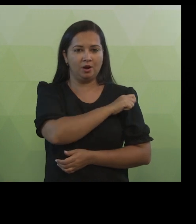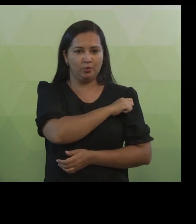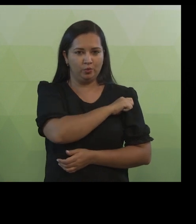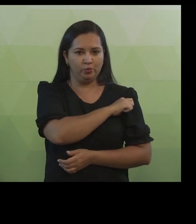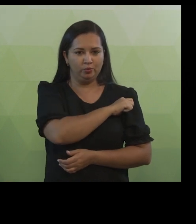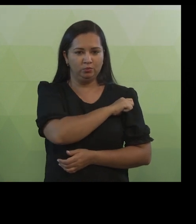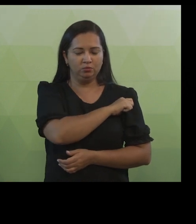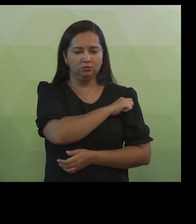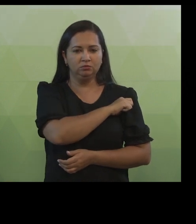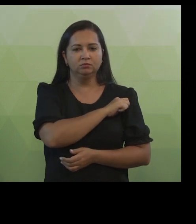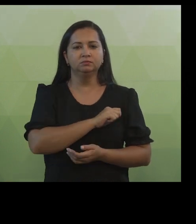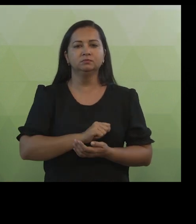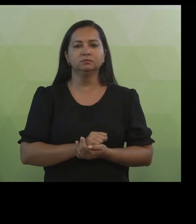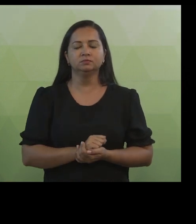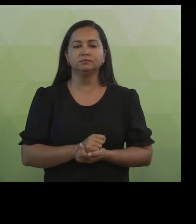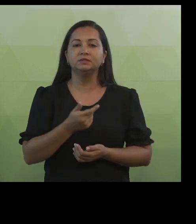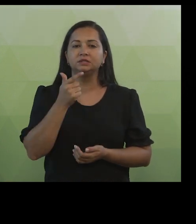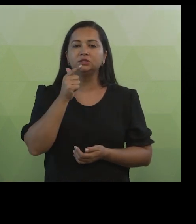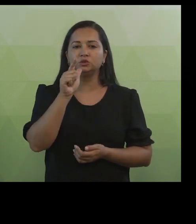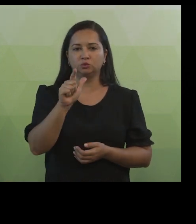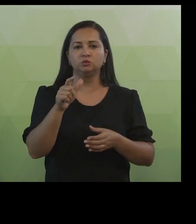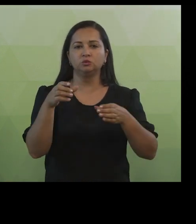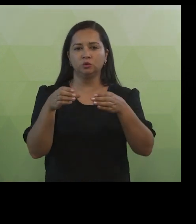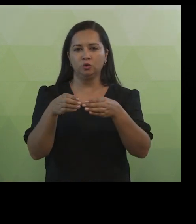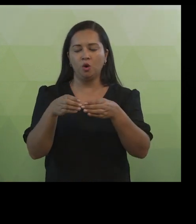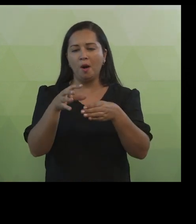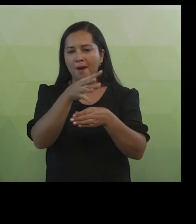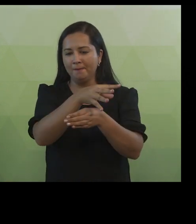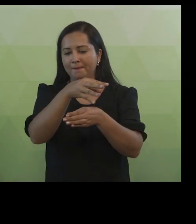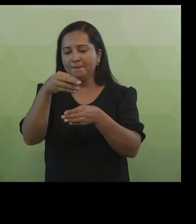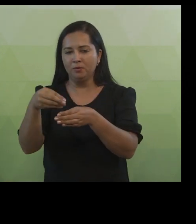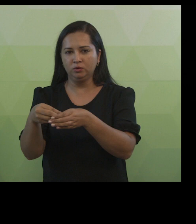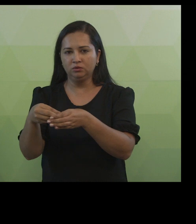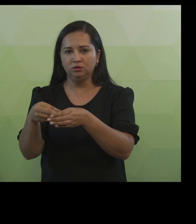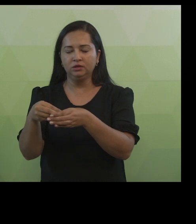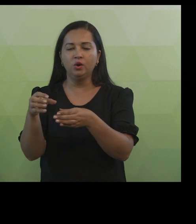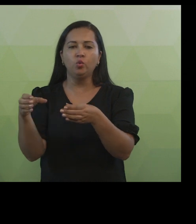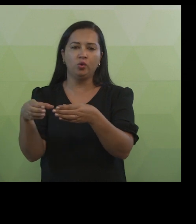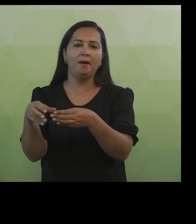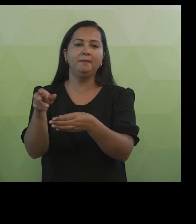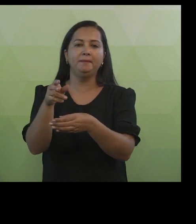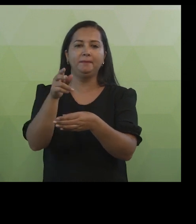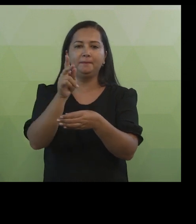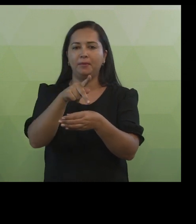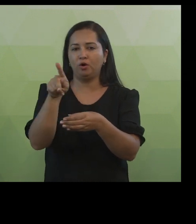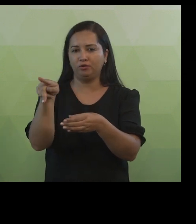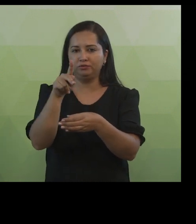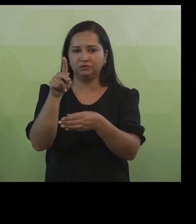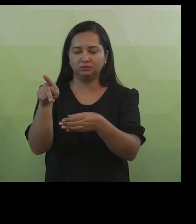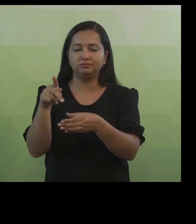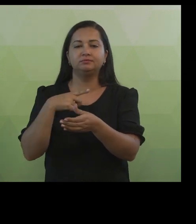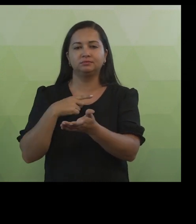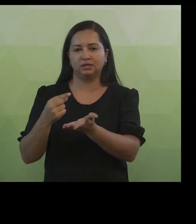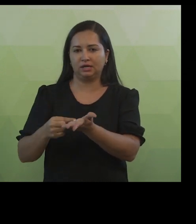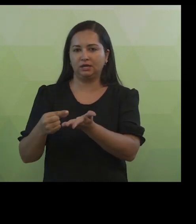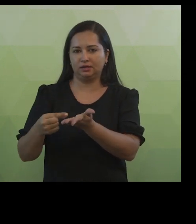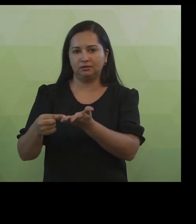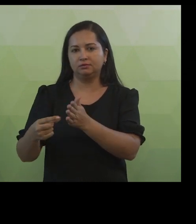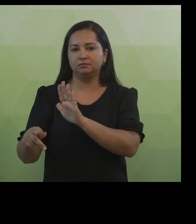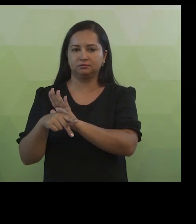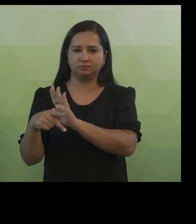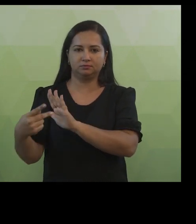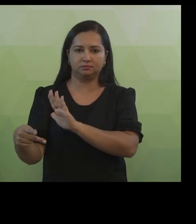também incluímos aqui outra subclasse de pessoa chamada professor, que também tem suas características particulares